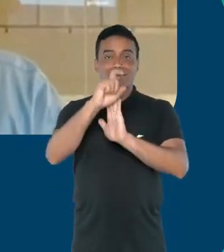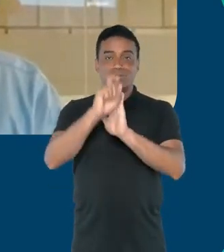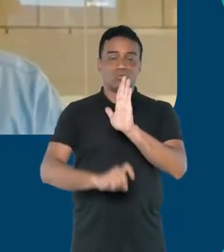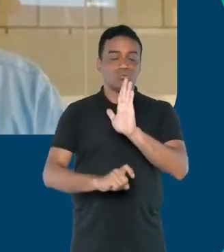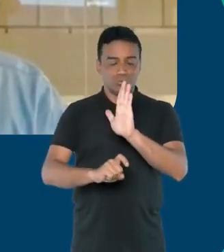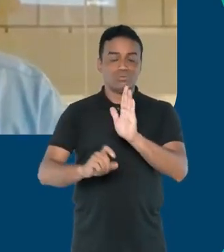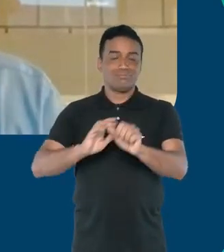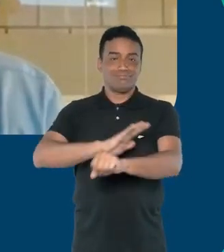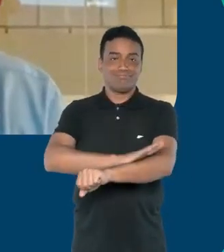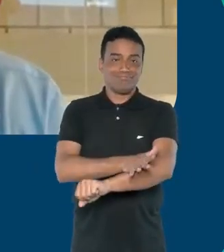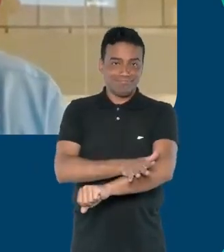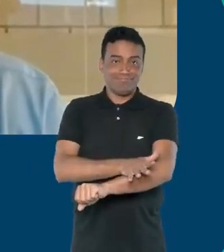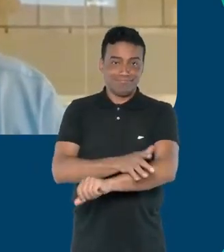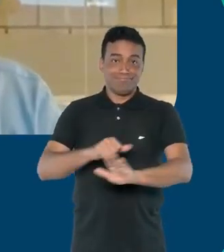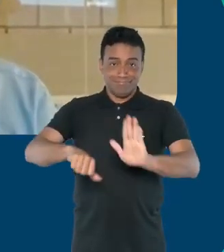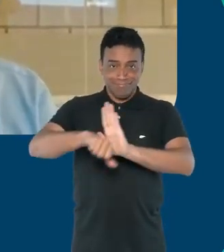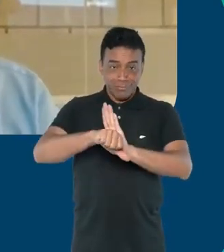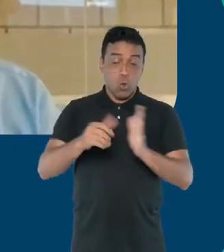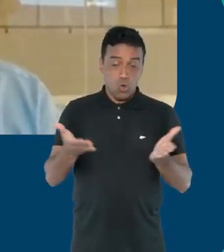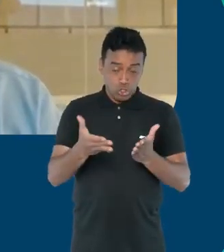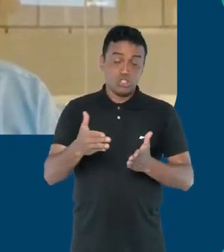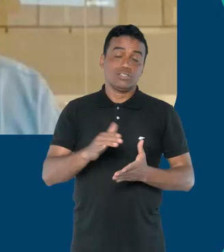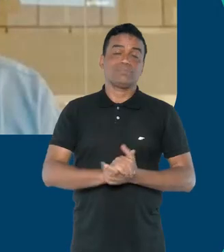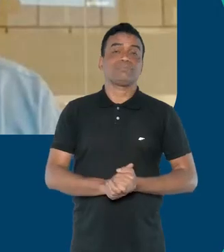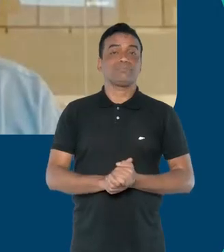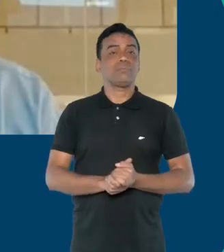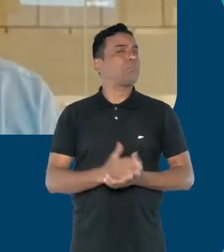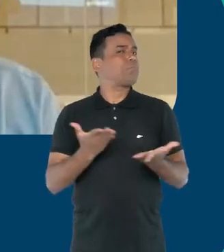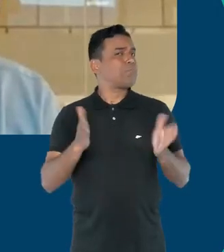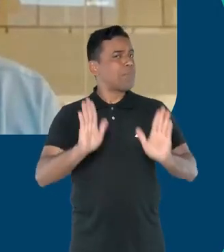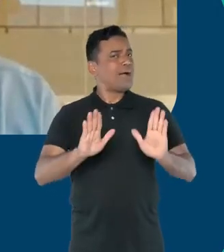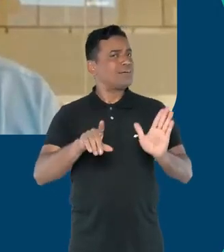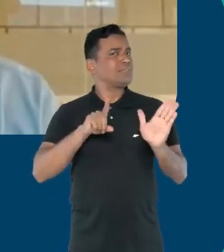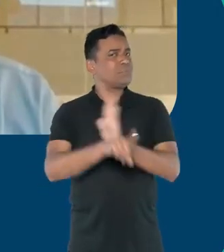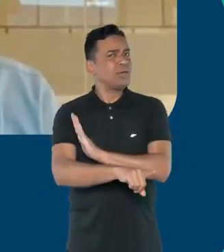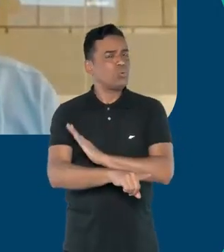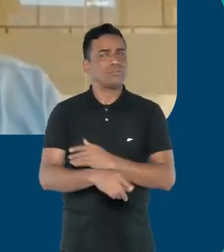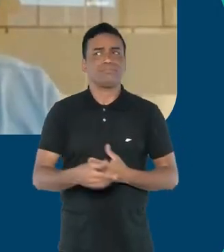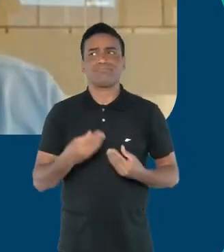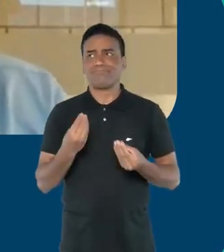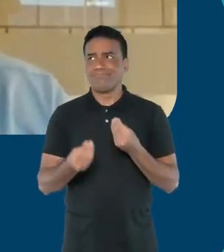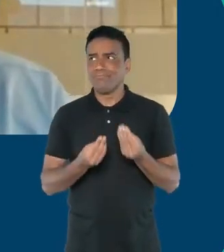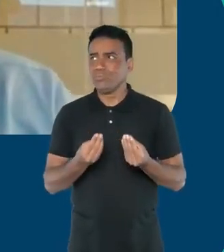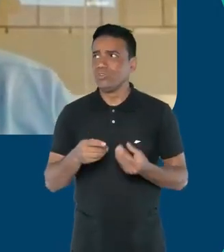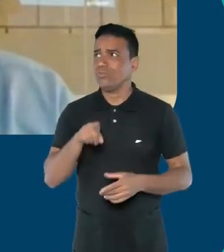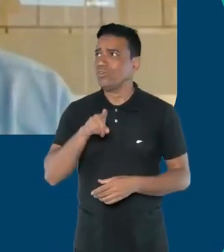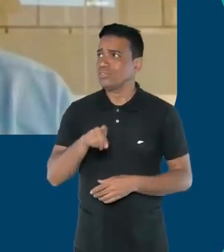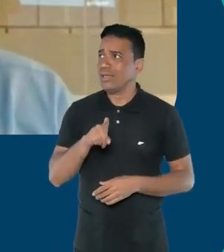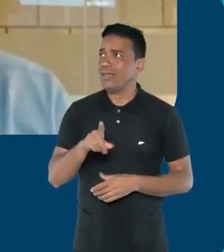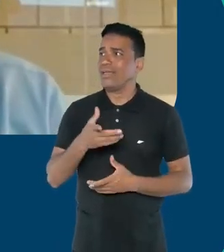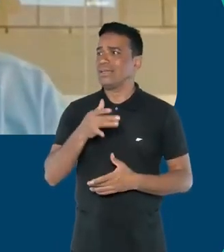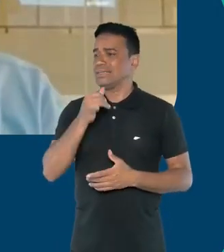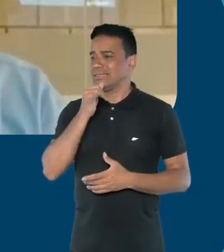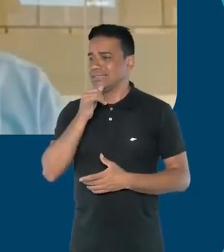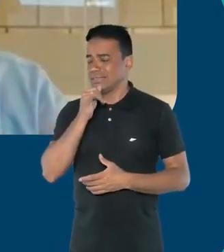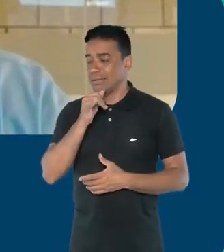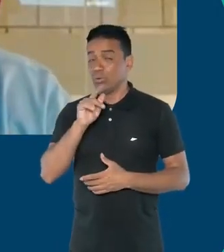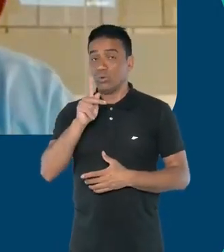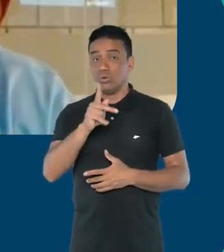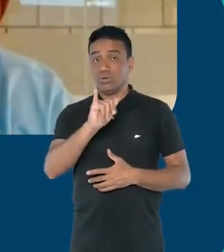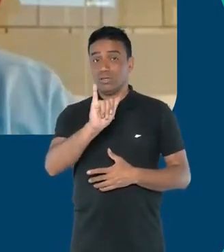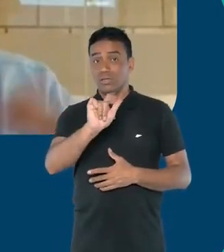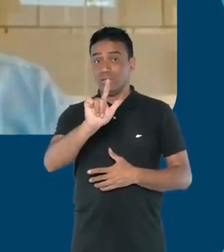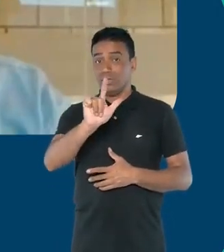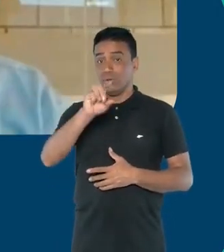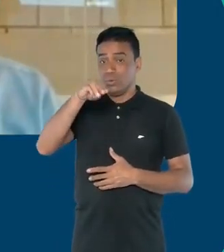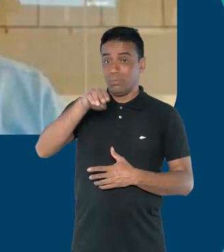crime de racismo, mas aí é a pergunta, né, como é que você lida